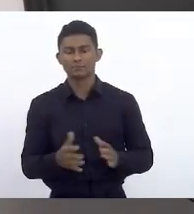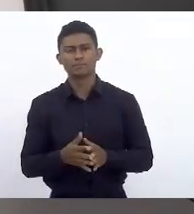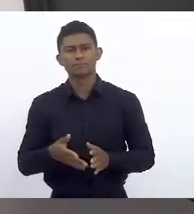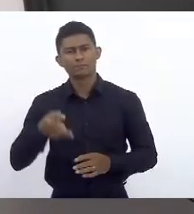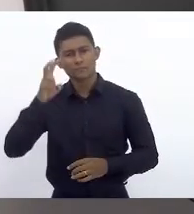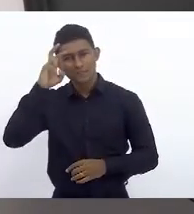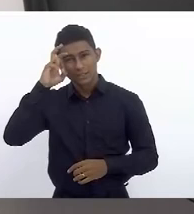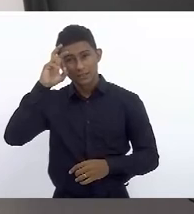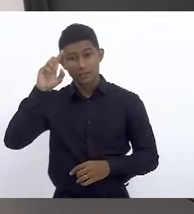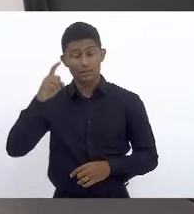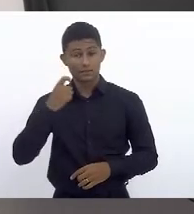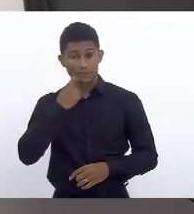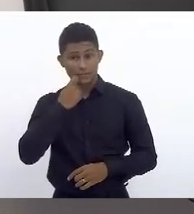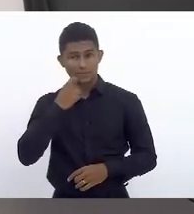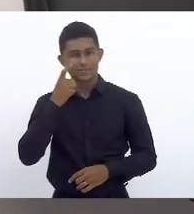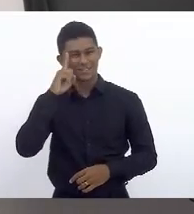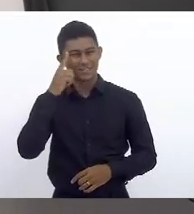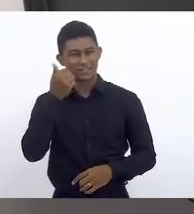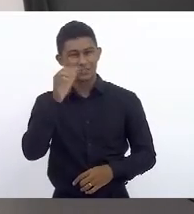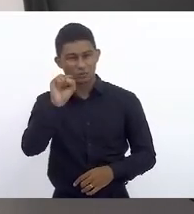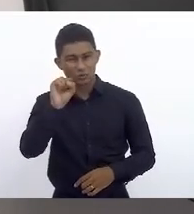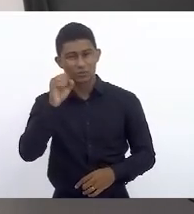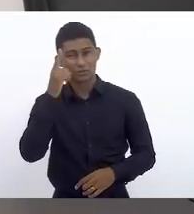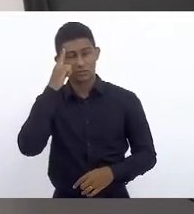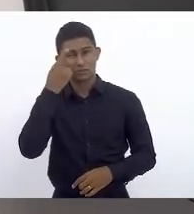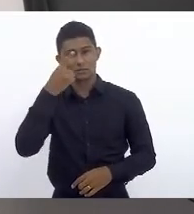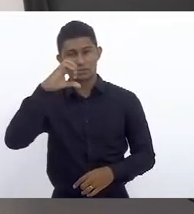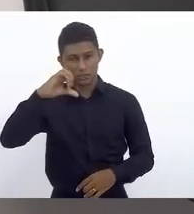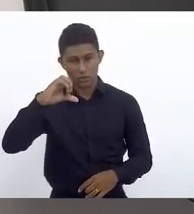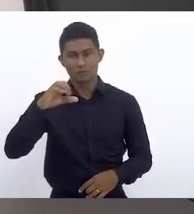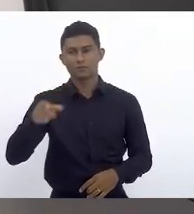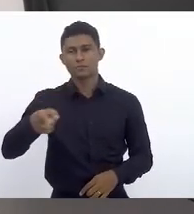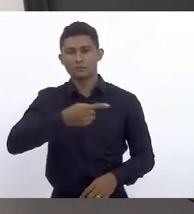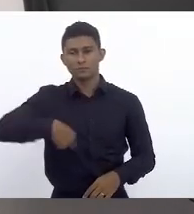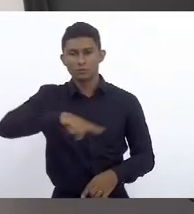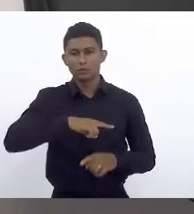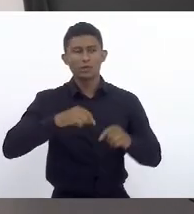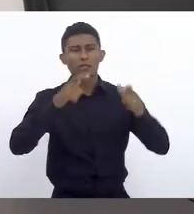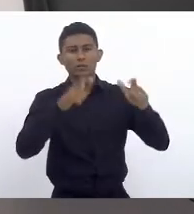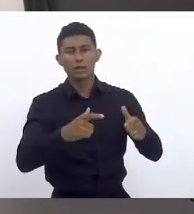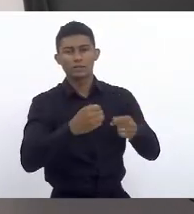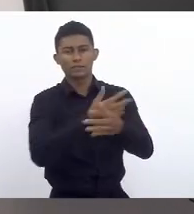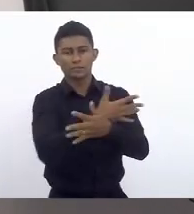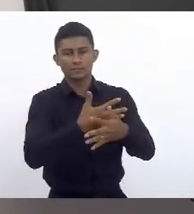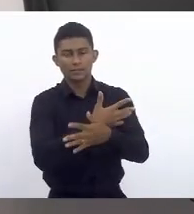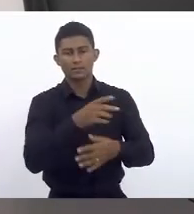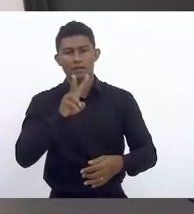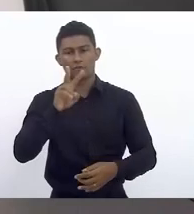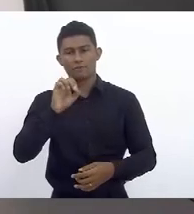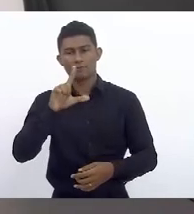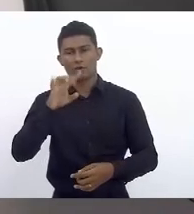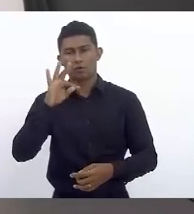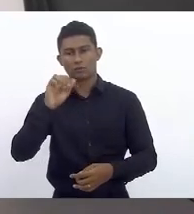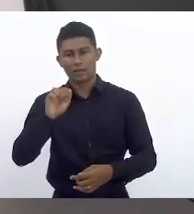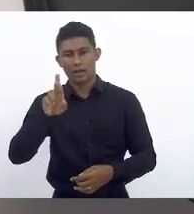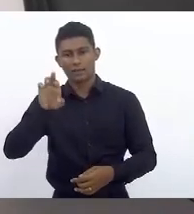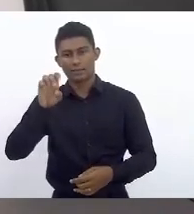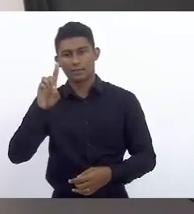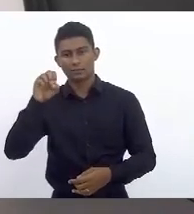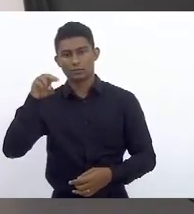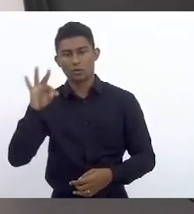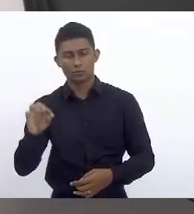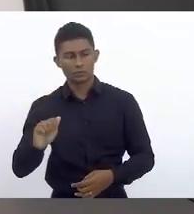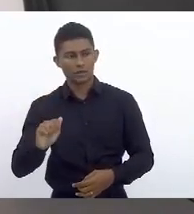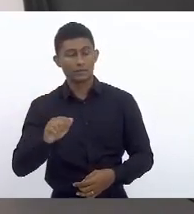18 e 19, estaremos em Volta Redonda com os prefeitos da região,